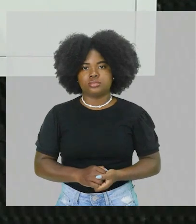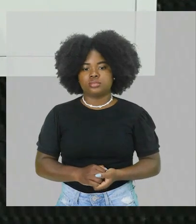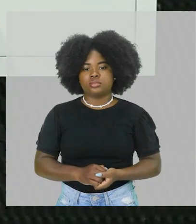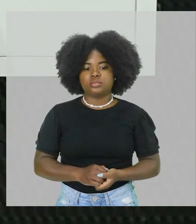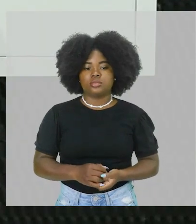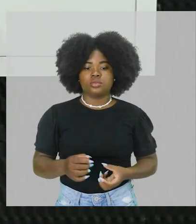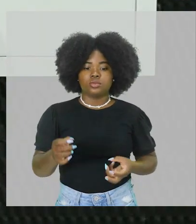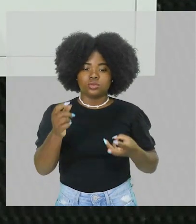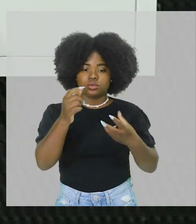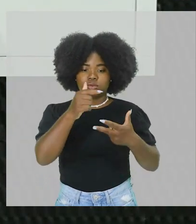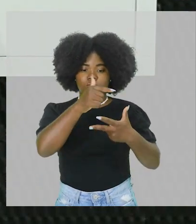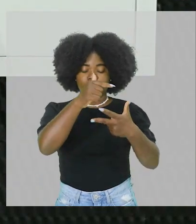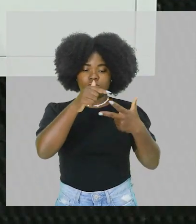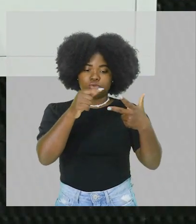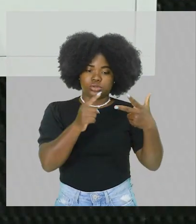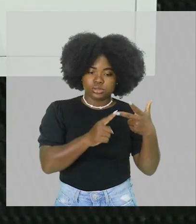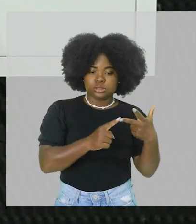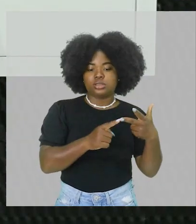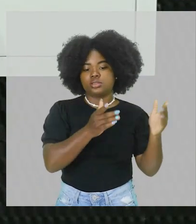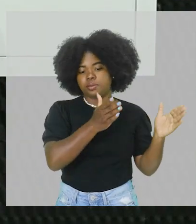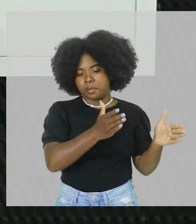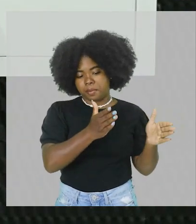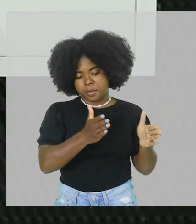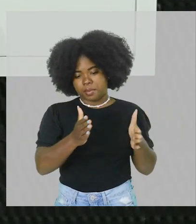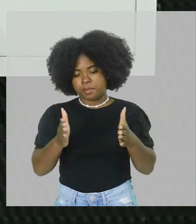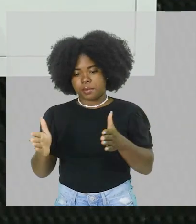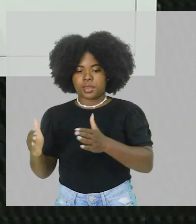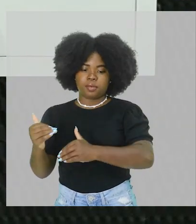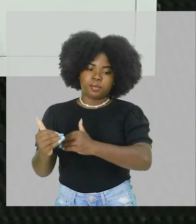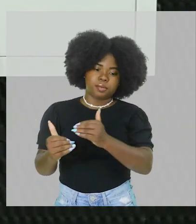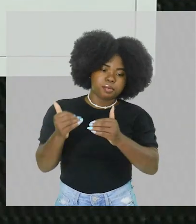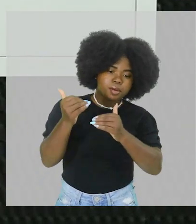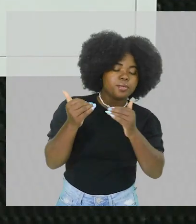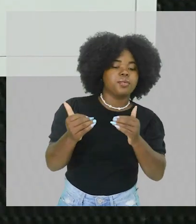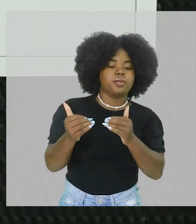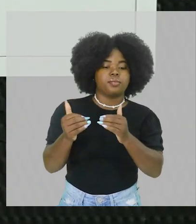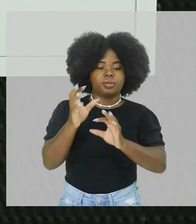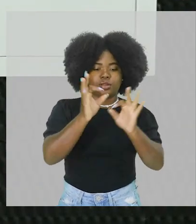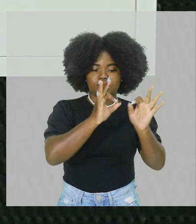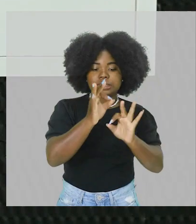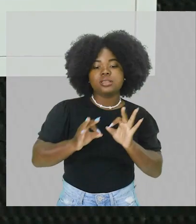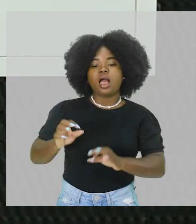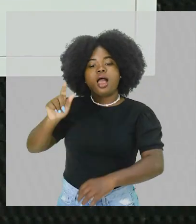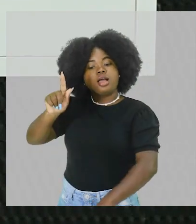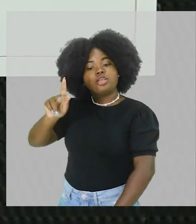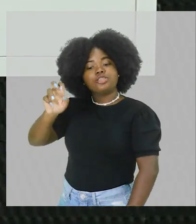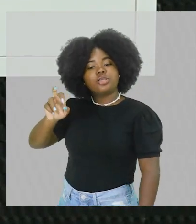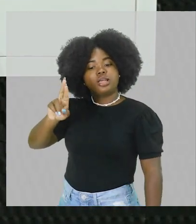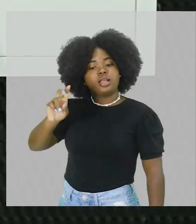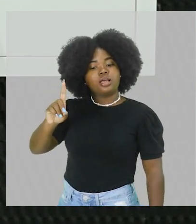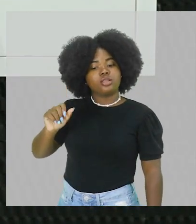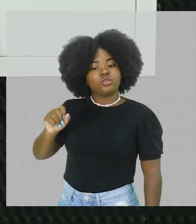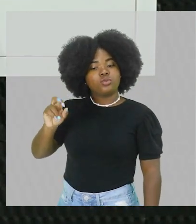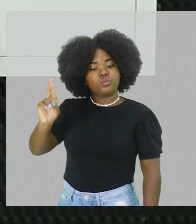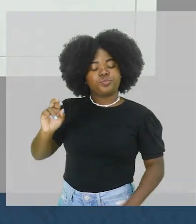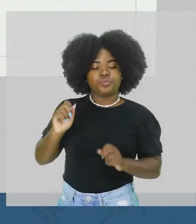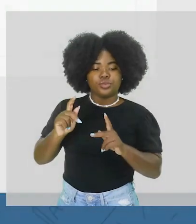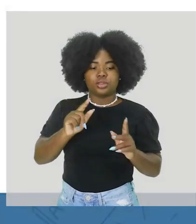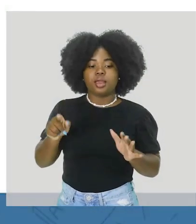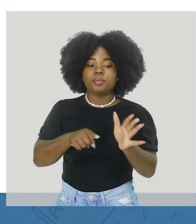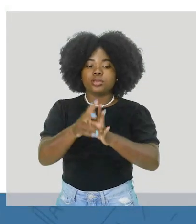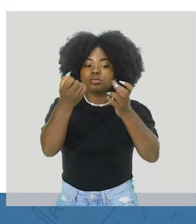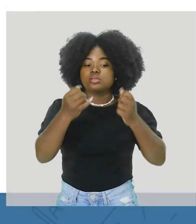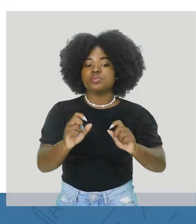os três processos aí para poder construir esse gerador. Então vamos à pergunta, né? Para